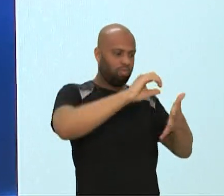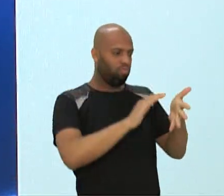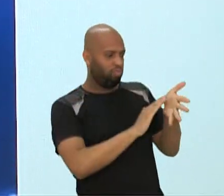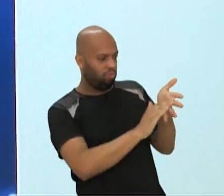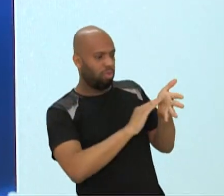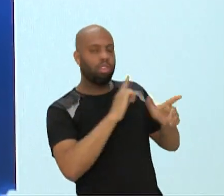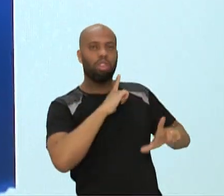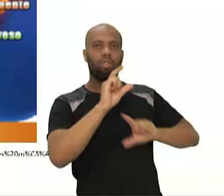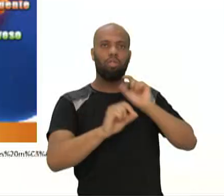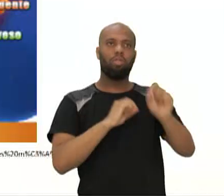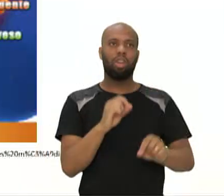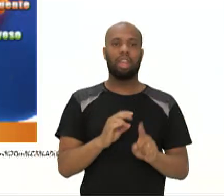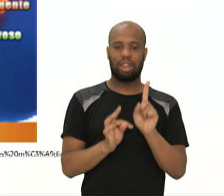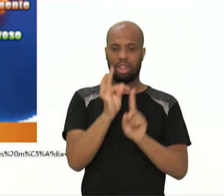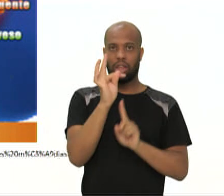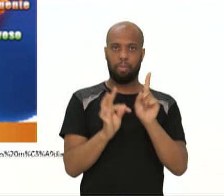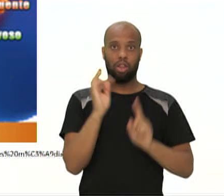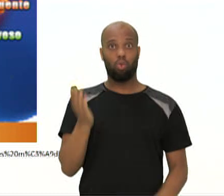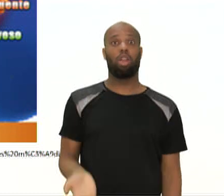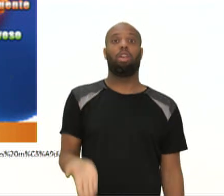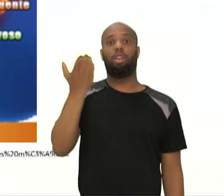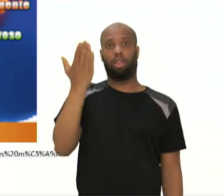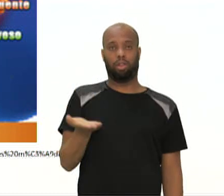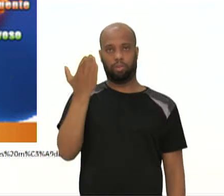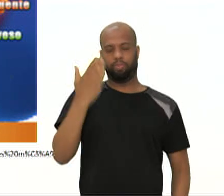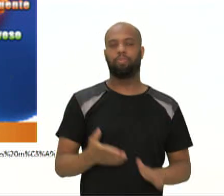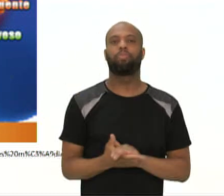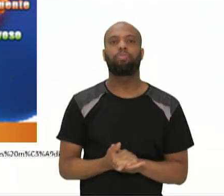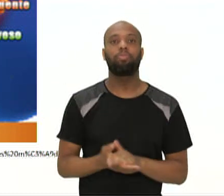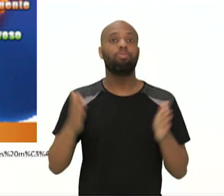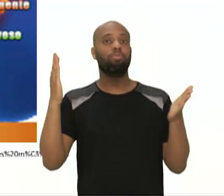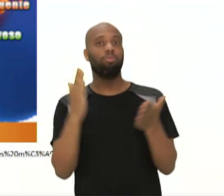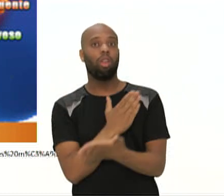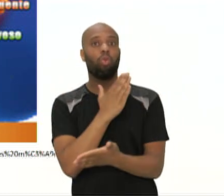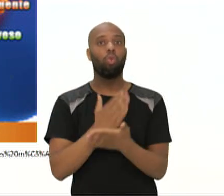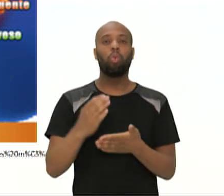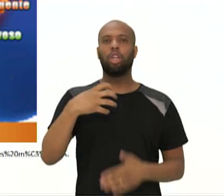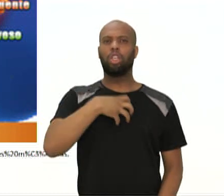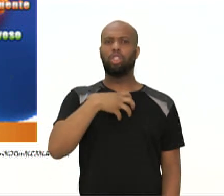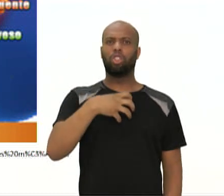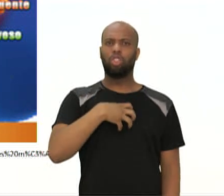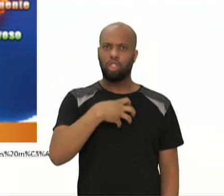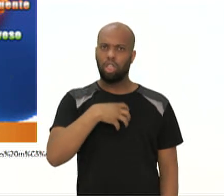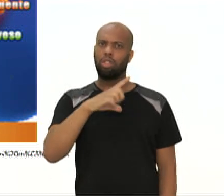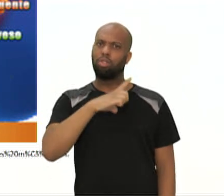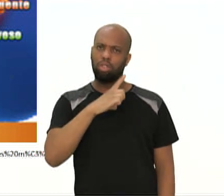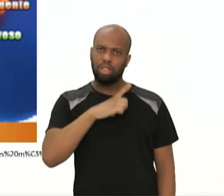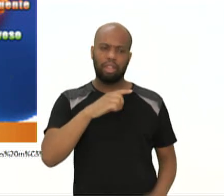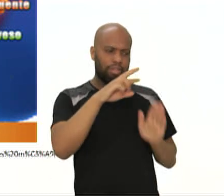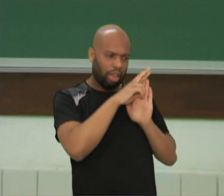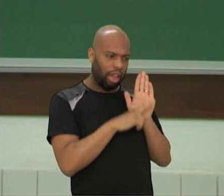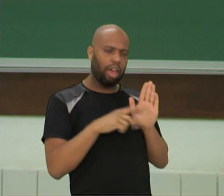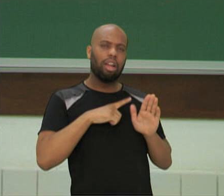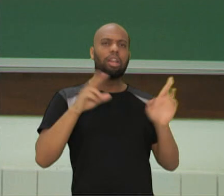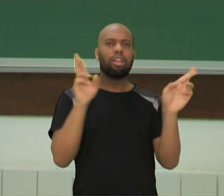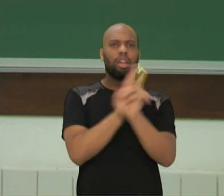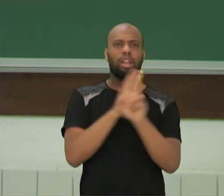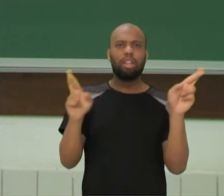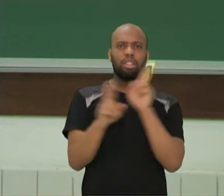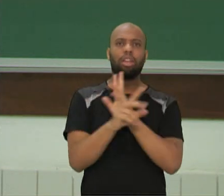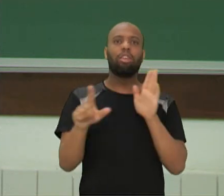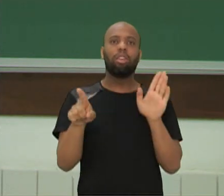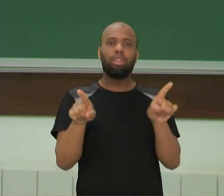de predomínio de temperaturas elevadas. Então, são algumas condições que a gente vai perceber em relação